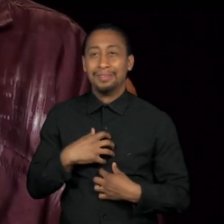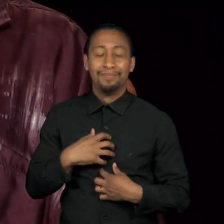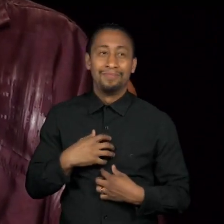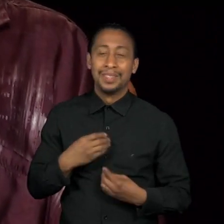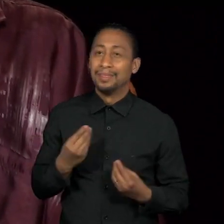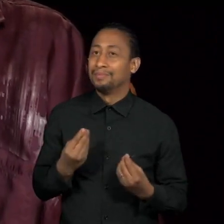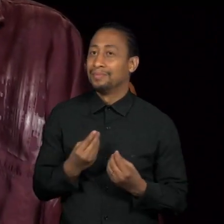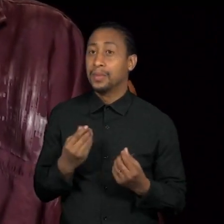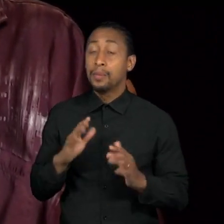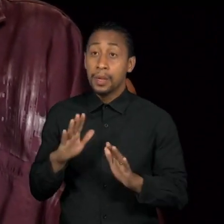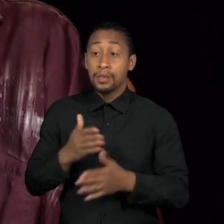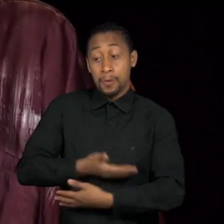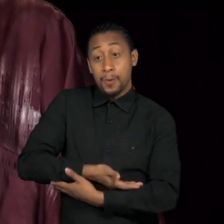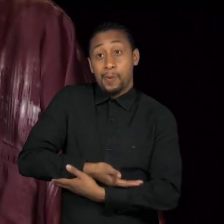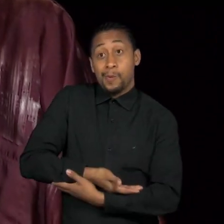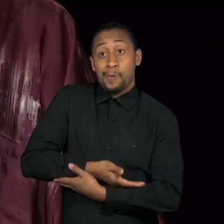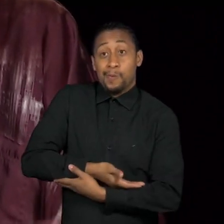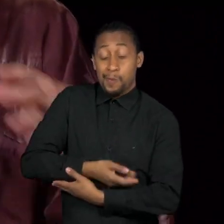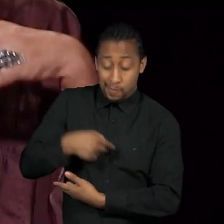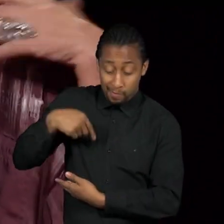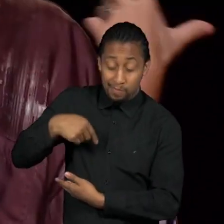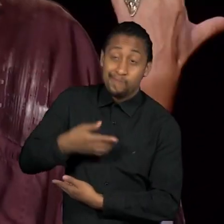existia, né? Então,